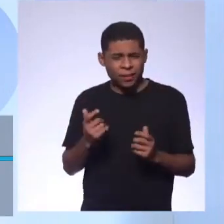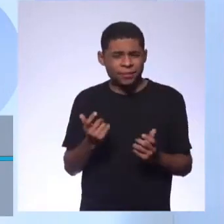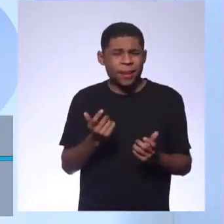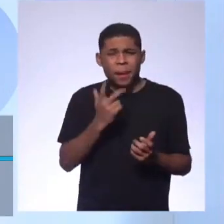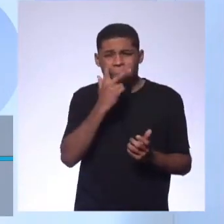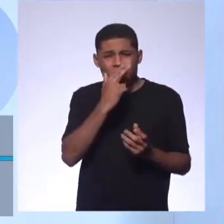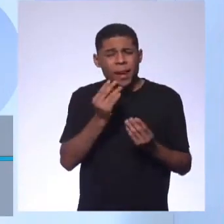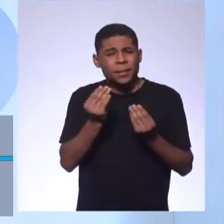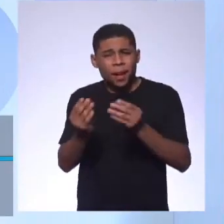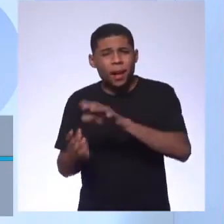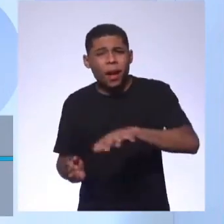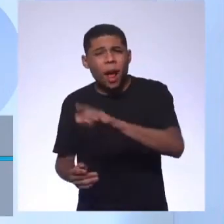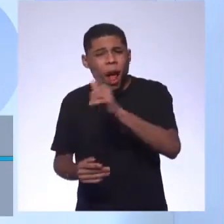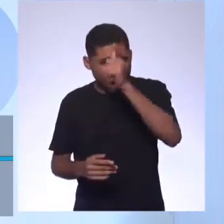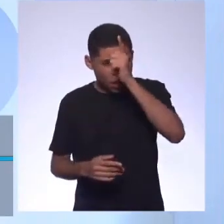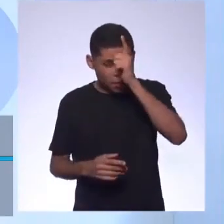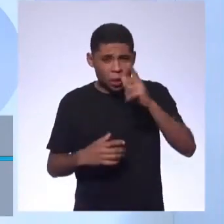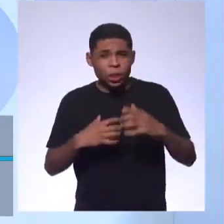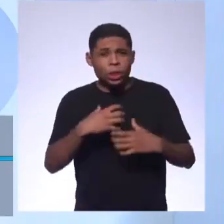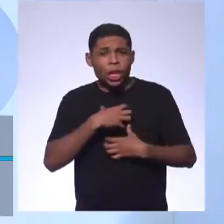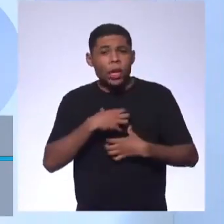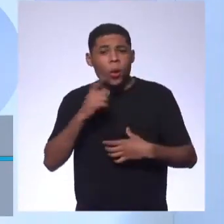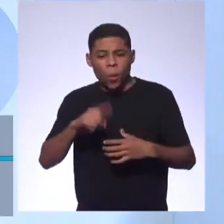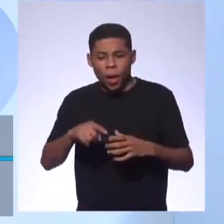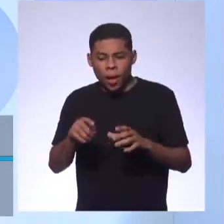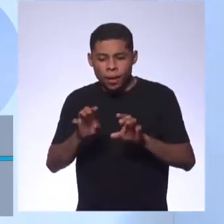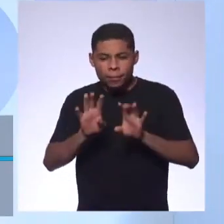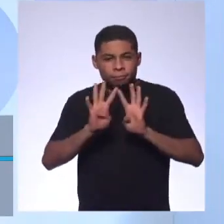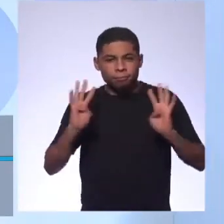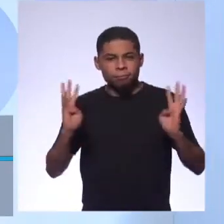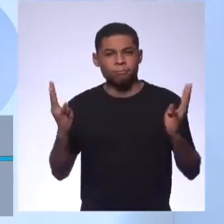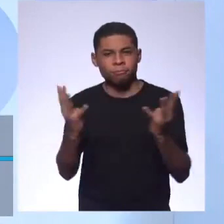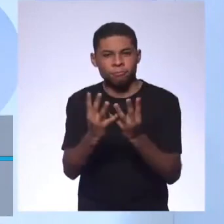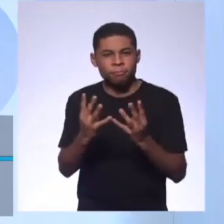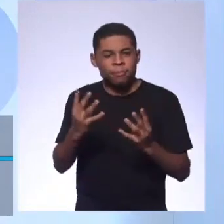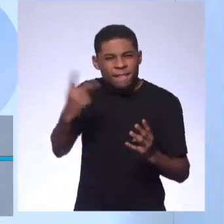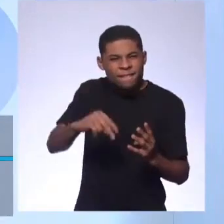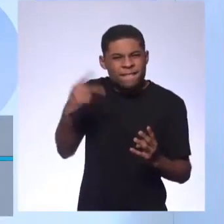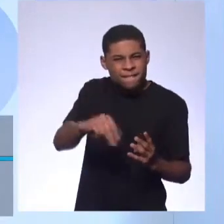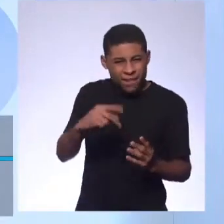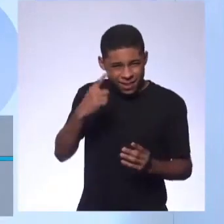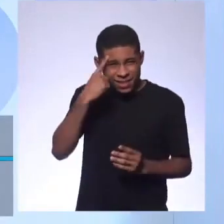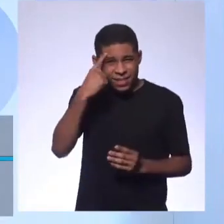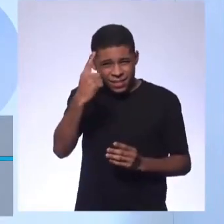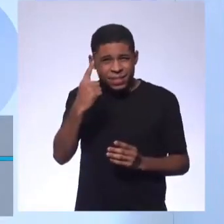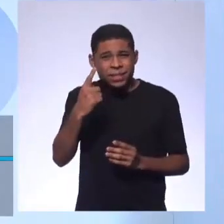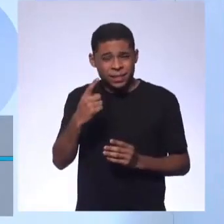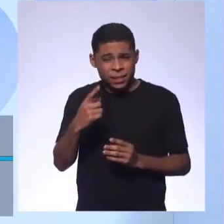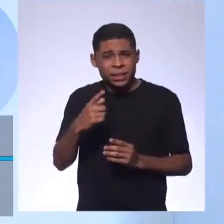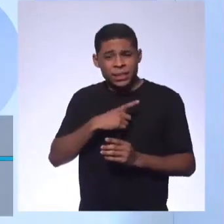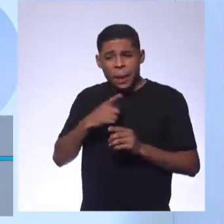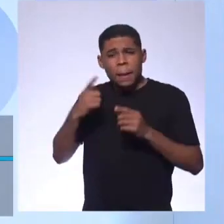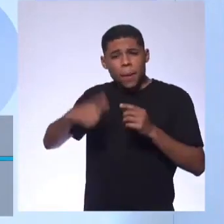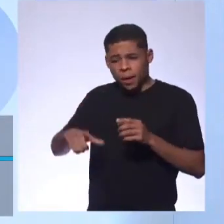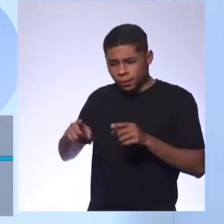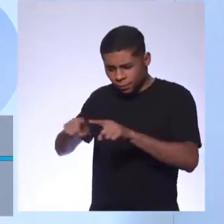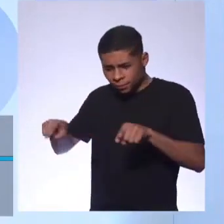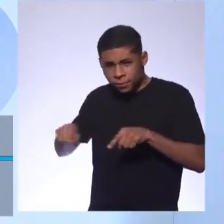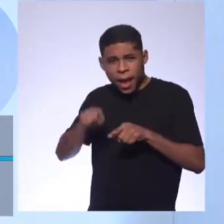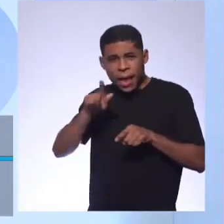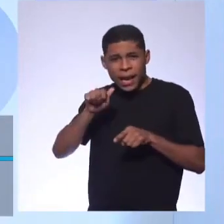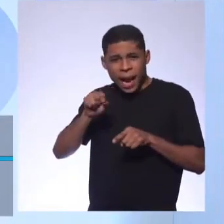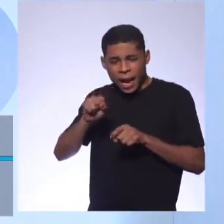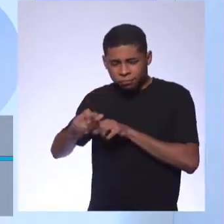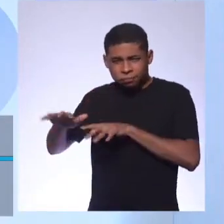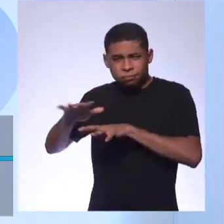que os alemães eles criassem os campos de concentração. Né? As câmeras de gás, mais de 7